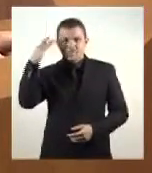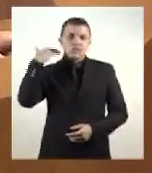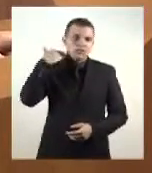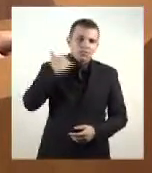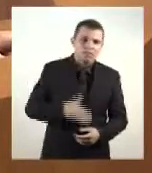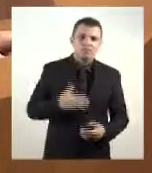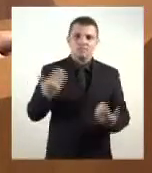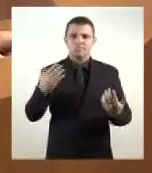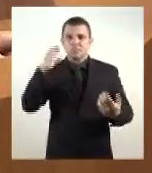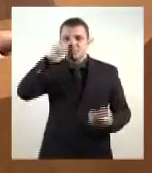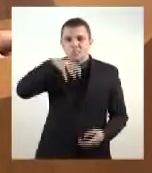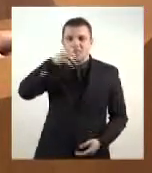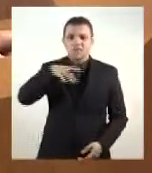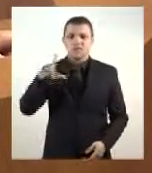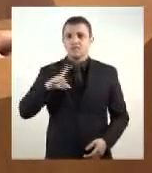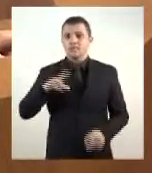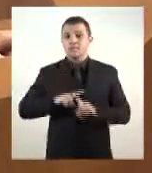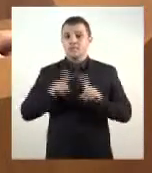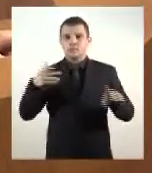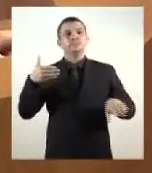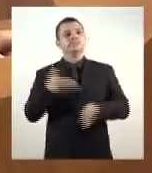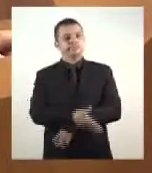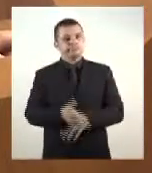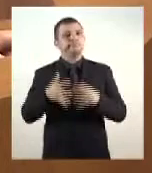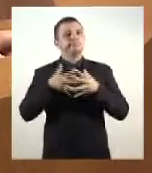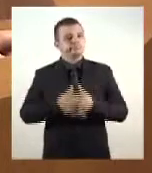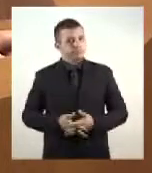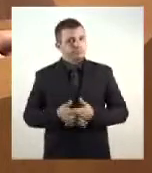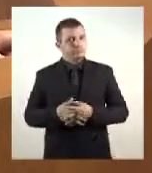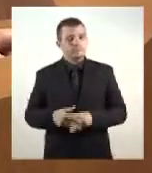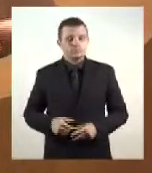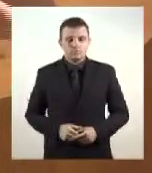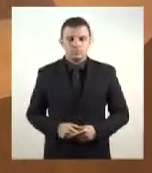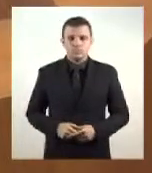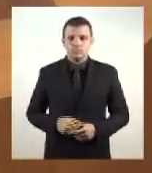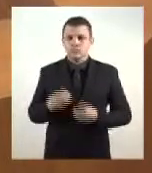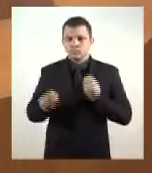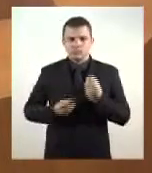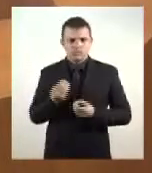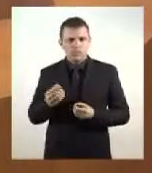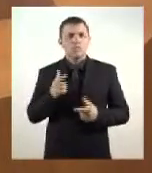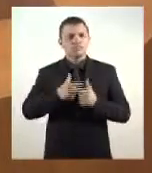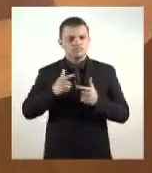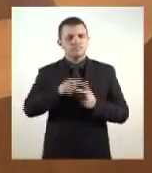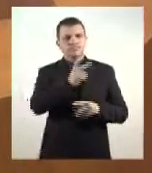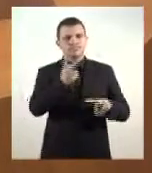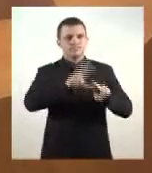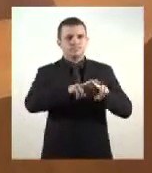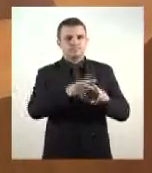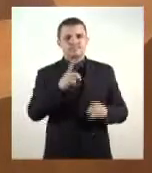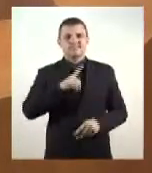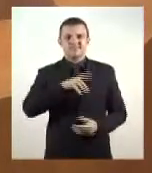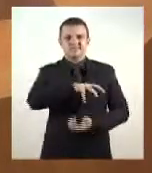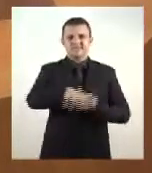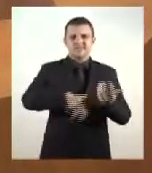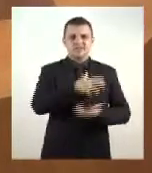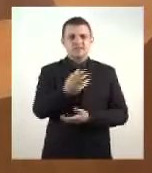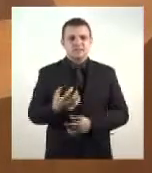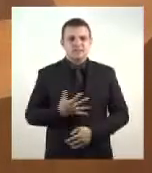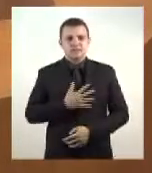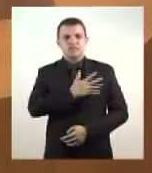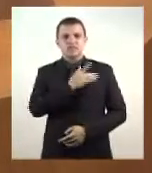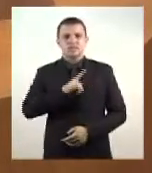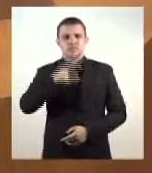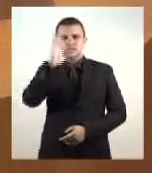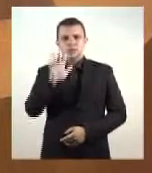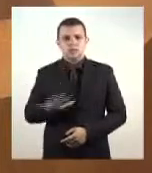a intervenção é um processo complexo. Apesar do colapso no sistema prisional do Maranhão, com cenas de barbárie que chocaram o